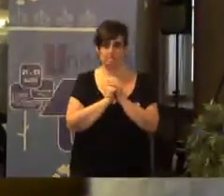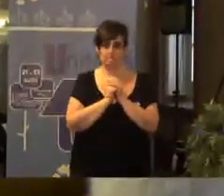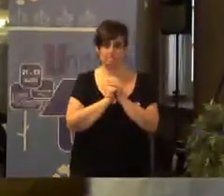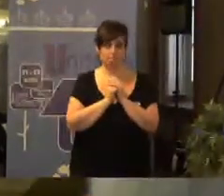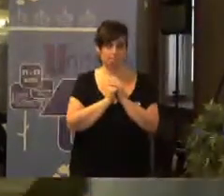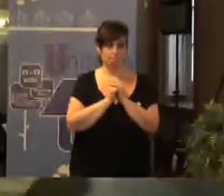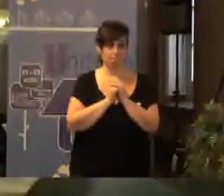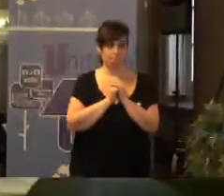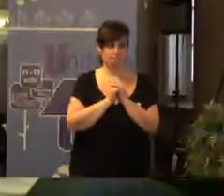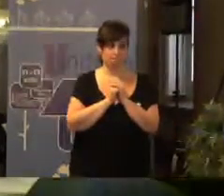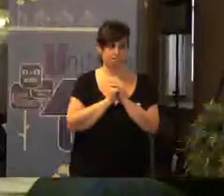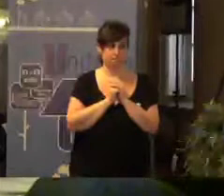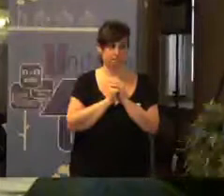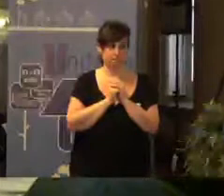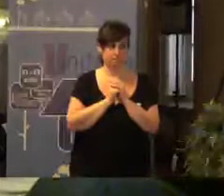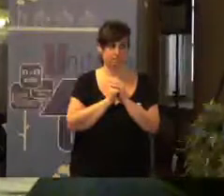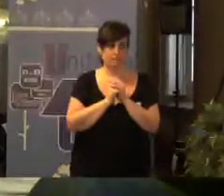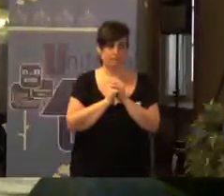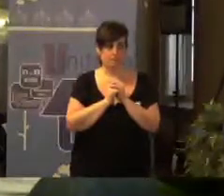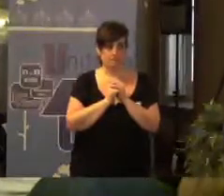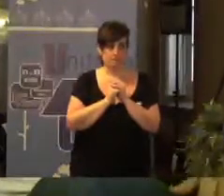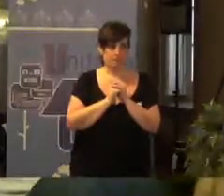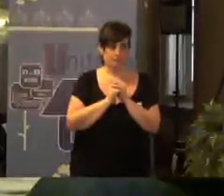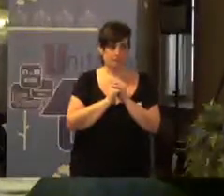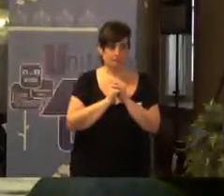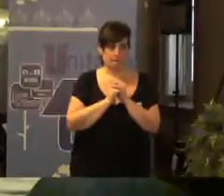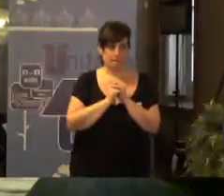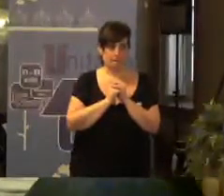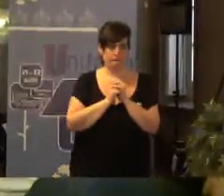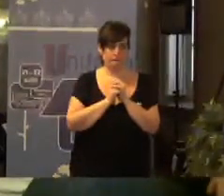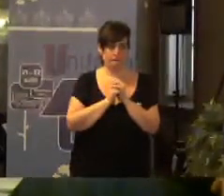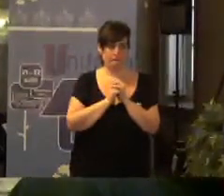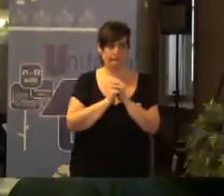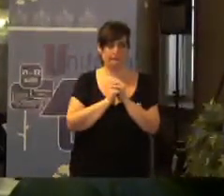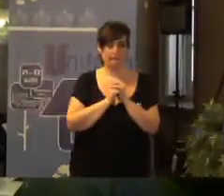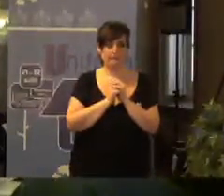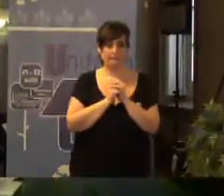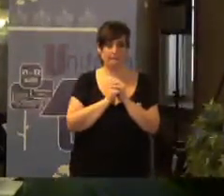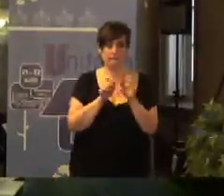ideia de se eu apanho um barco e quero ir para, não sei para onde é que tu ias, porque não percebi, mas se